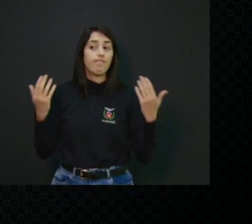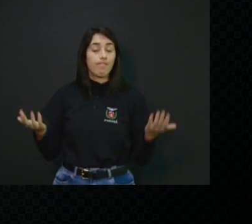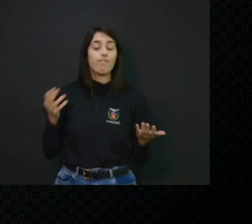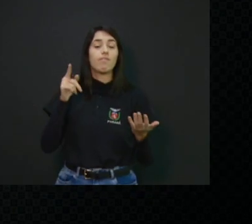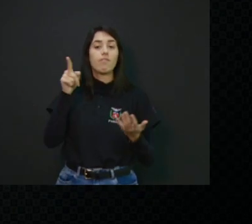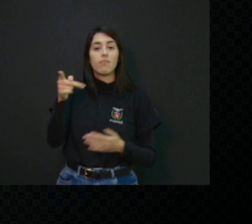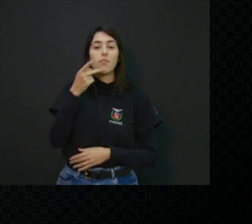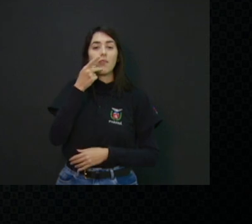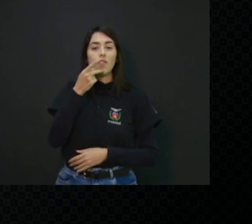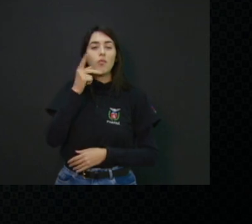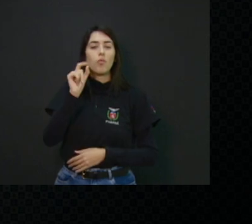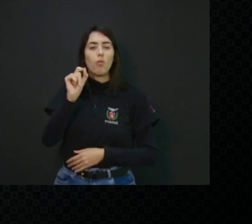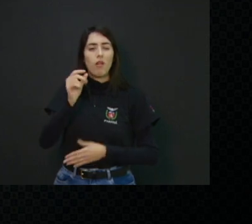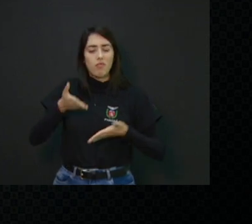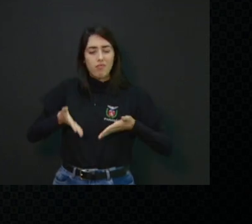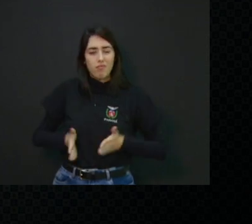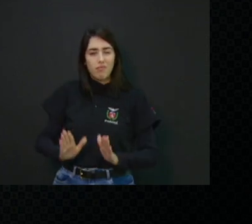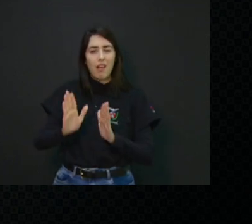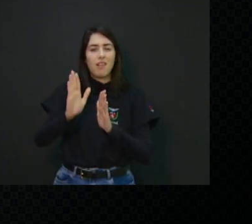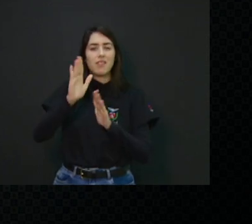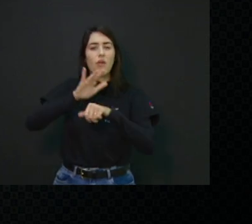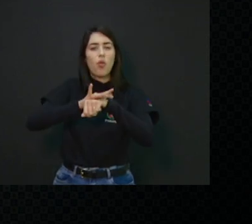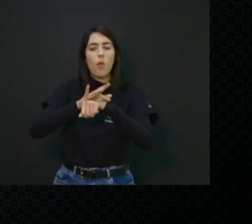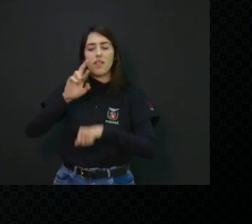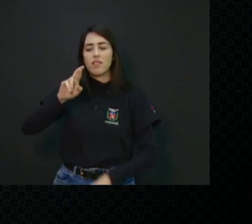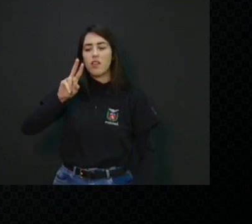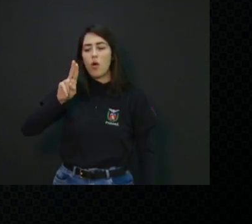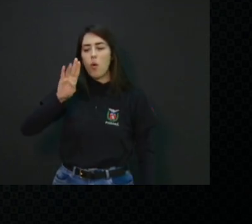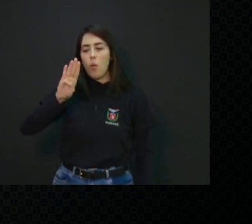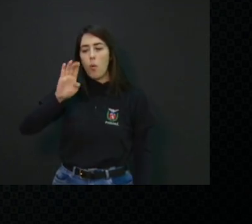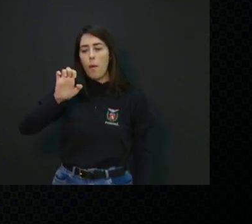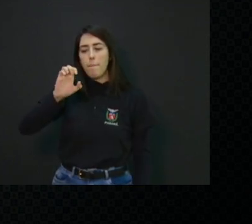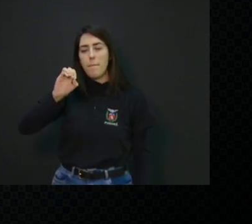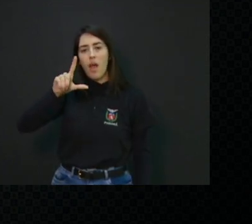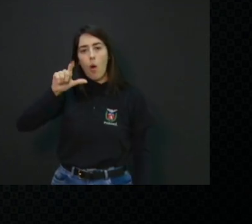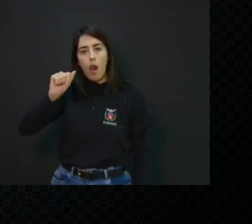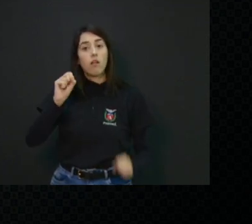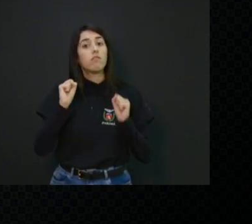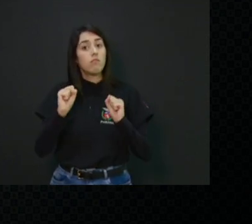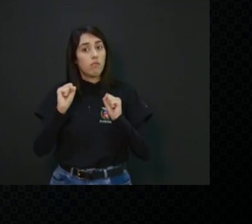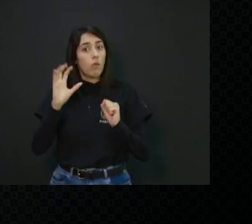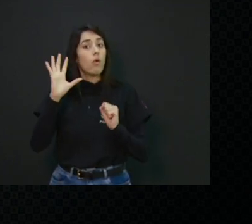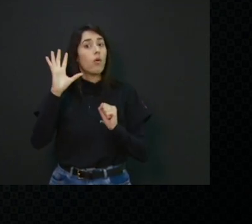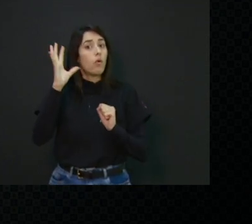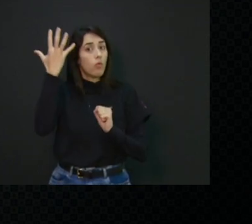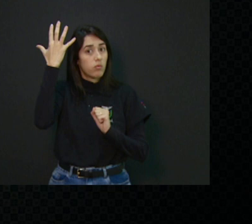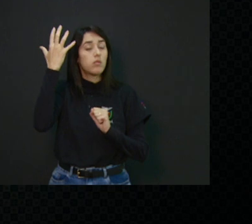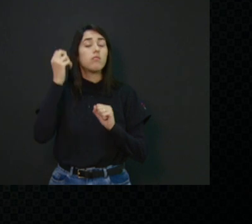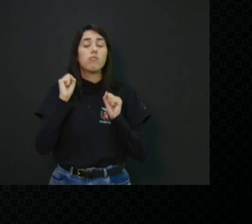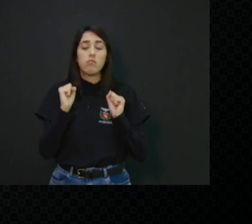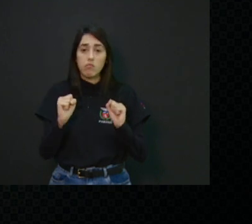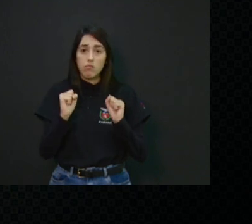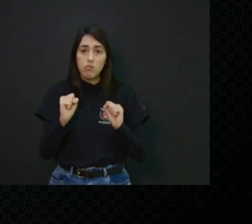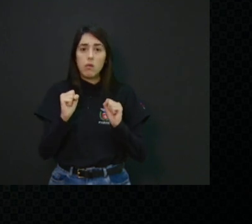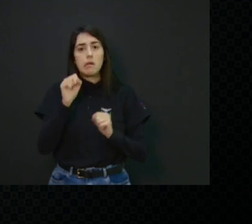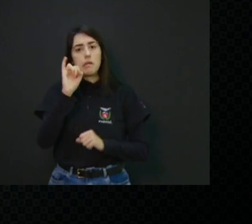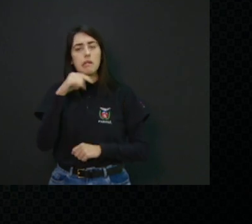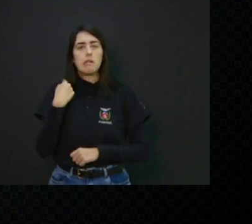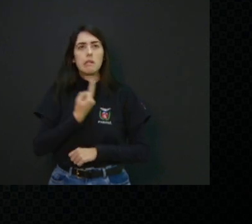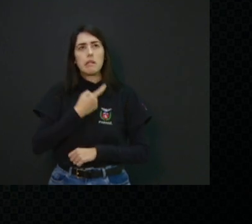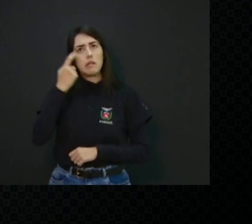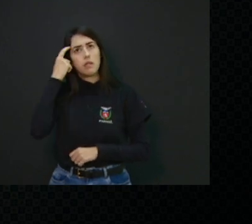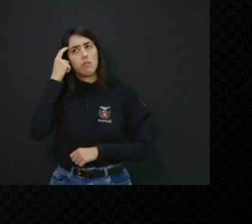congênita, né, a questão da rubéola congênita, né, Carol, que a gente Isso. teve assim, que começou, bem dizer, né, se a gente for analisar, a